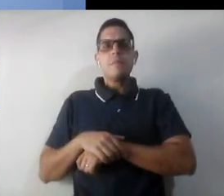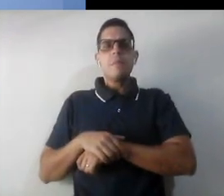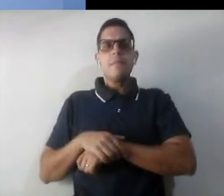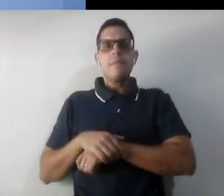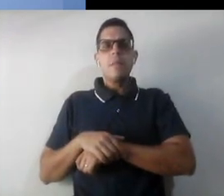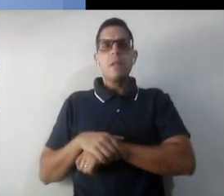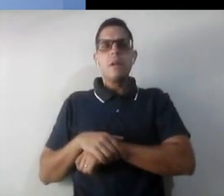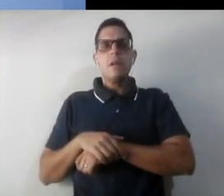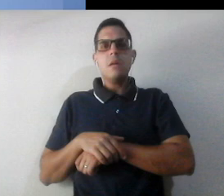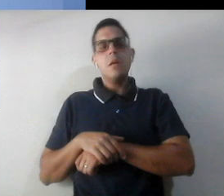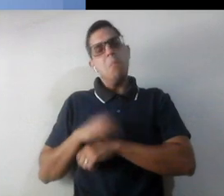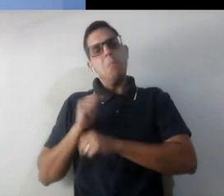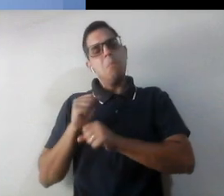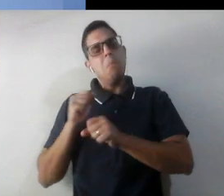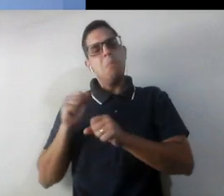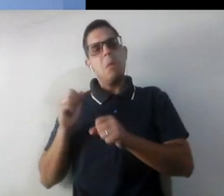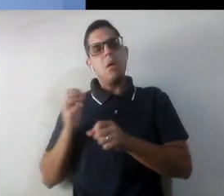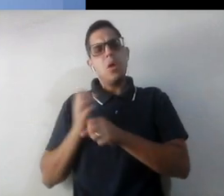caso, a sua medida